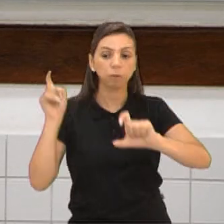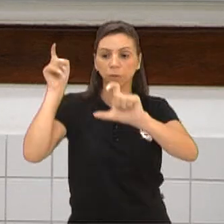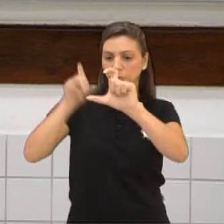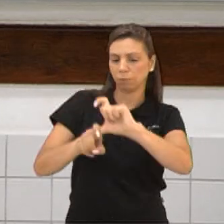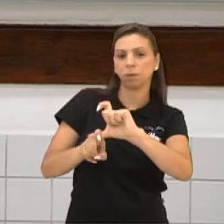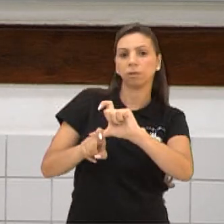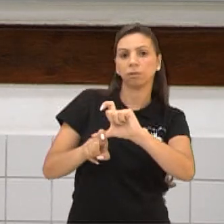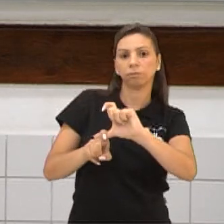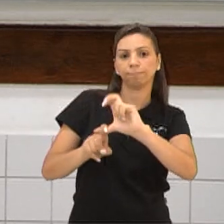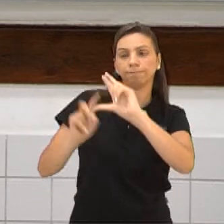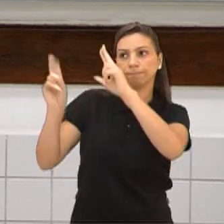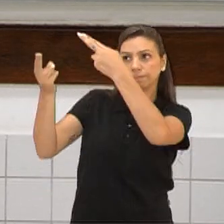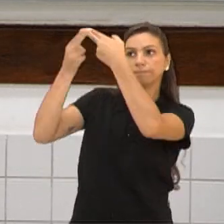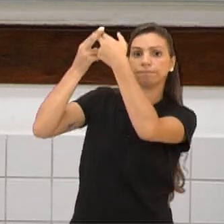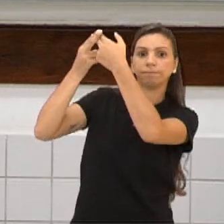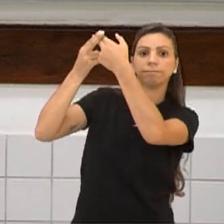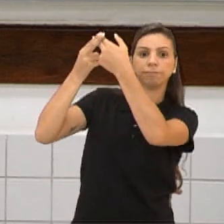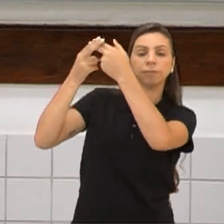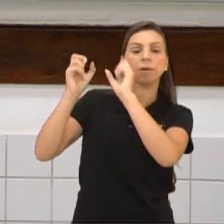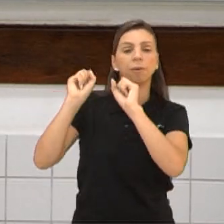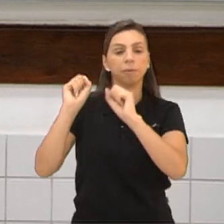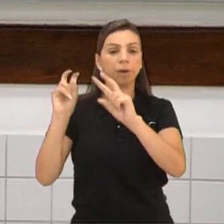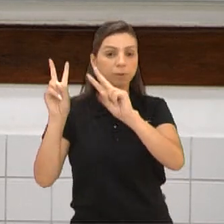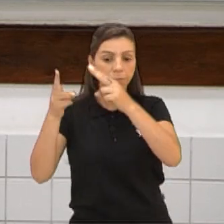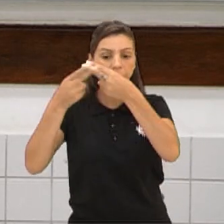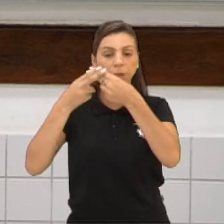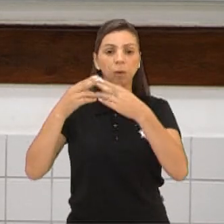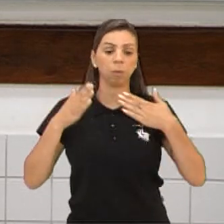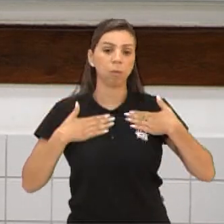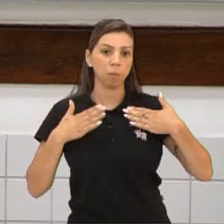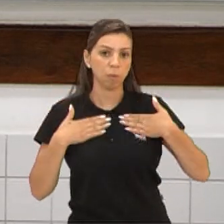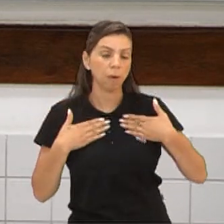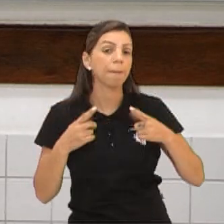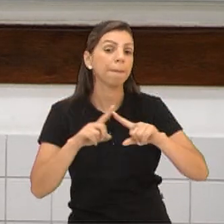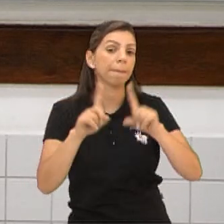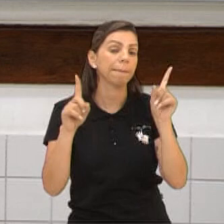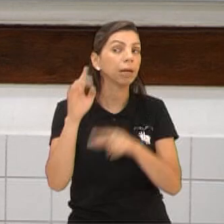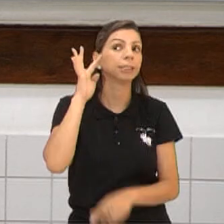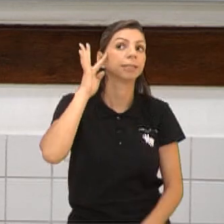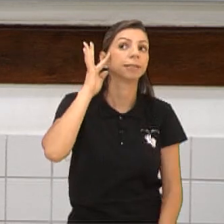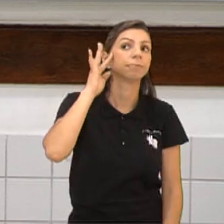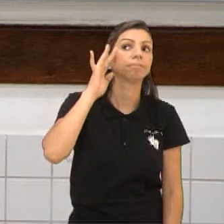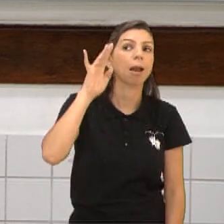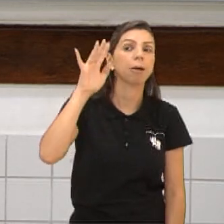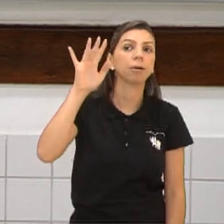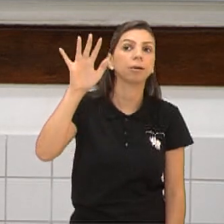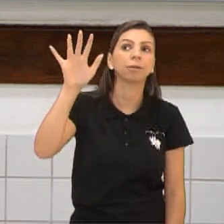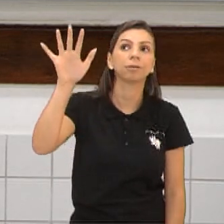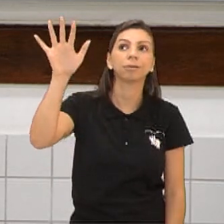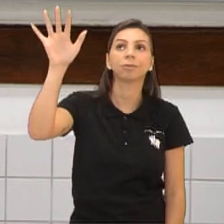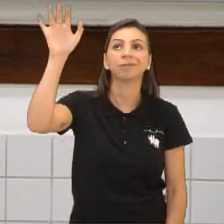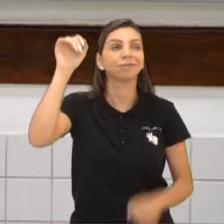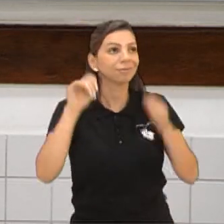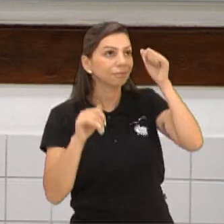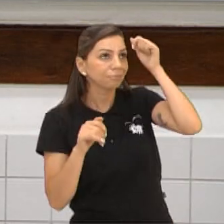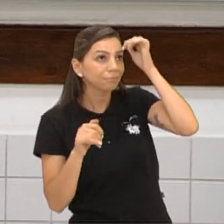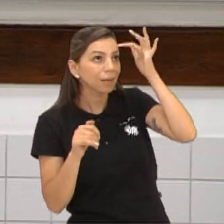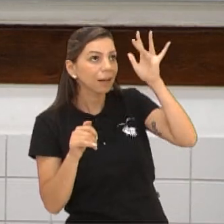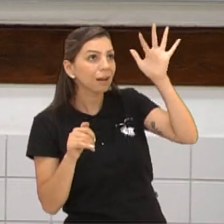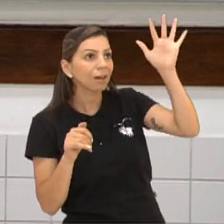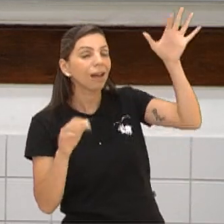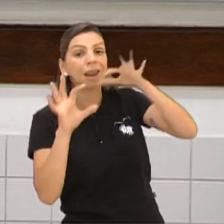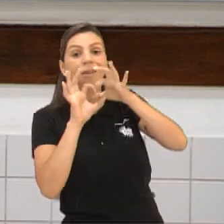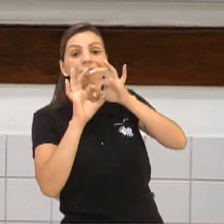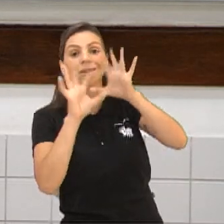aprisionado, né, podem até prender o seu corpo de algum jeito, mas o seu pensamento, ele é livre e por isso